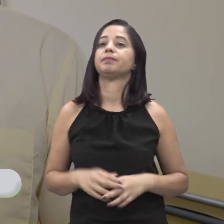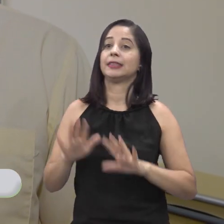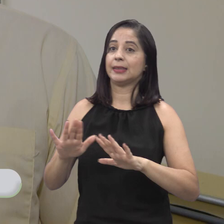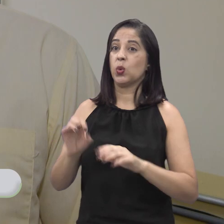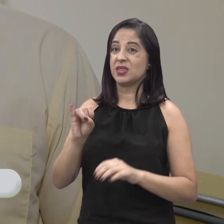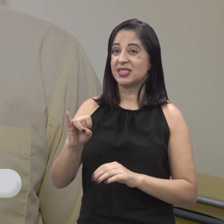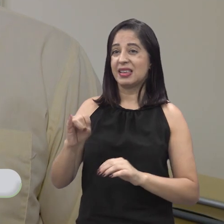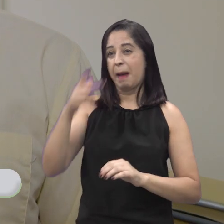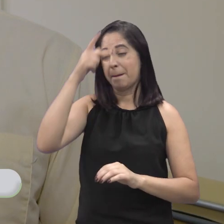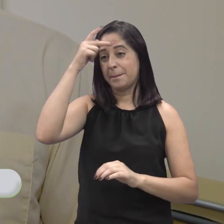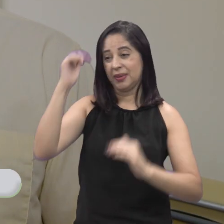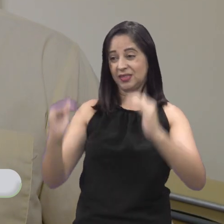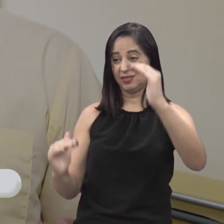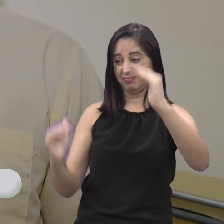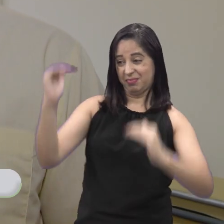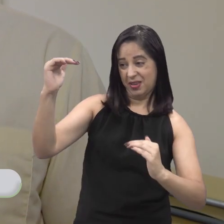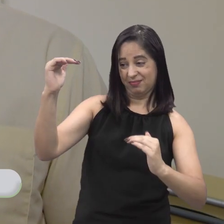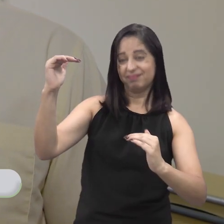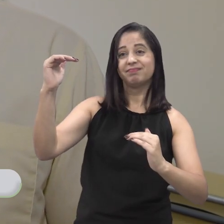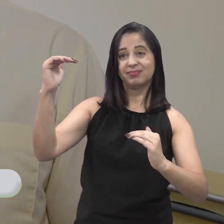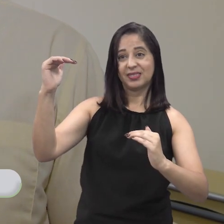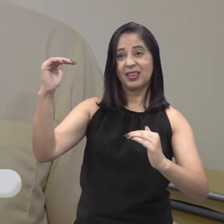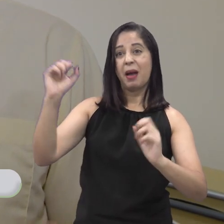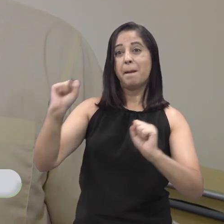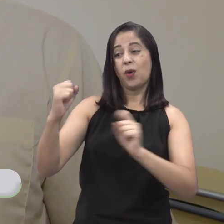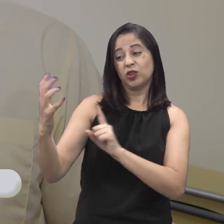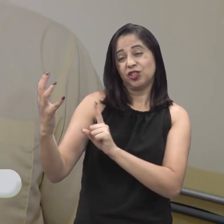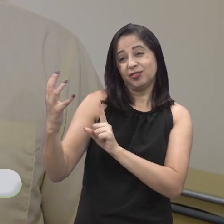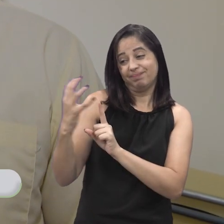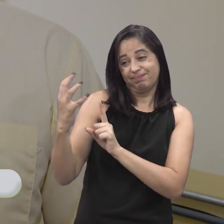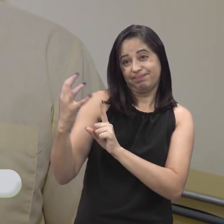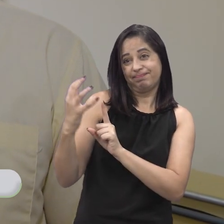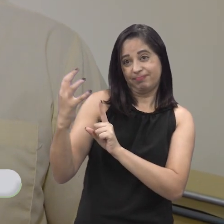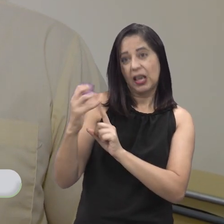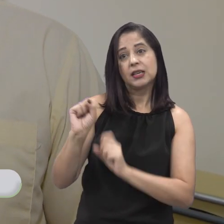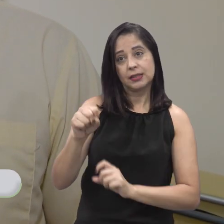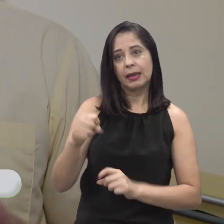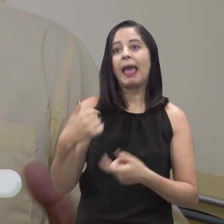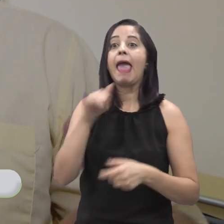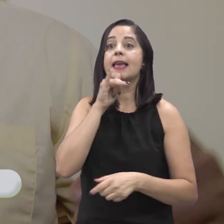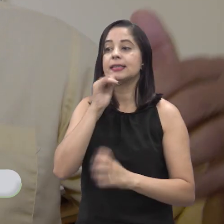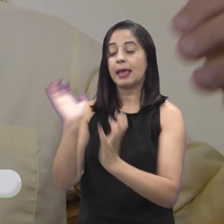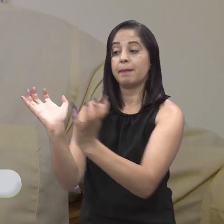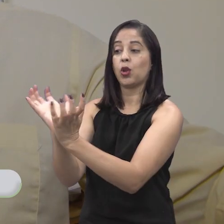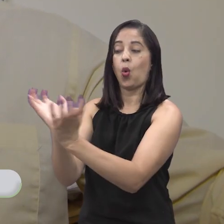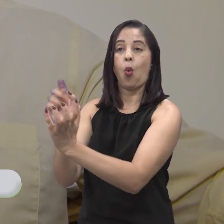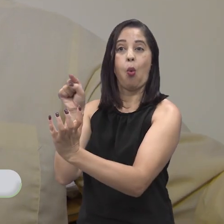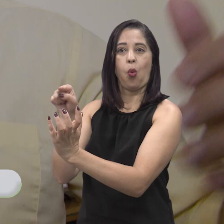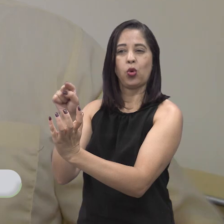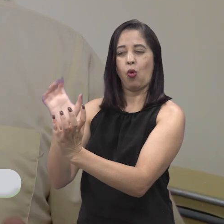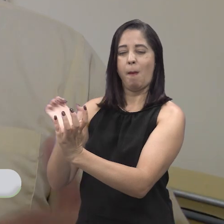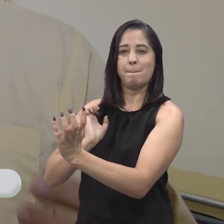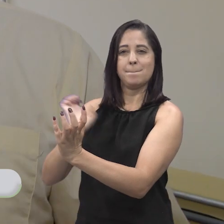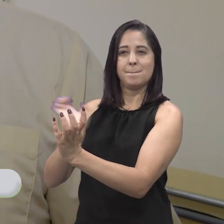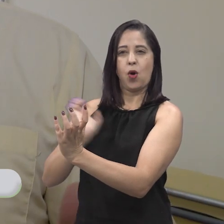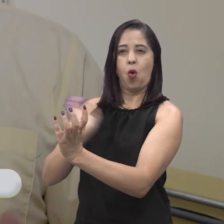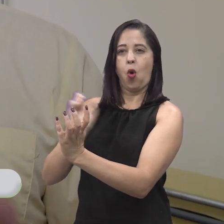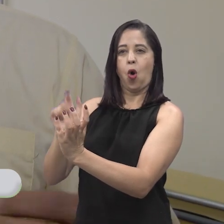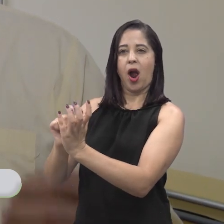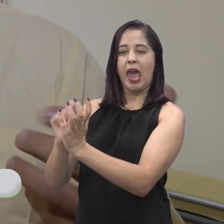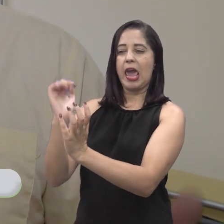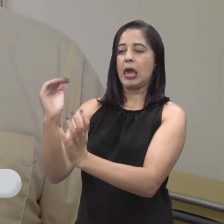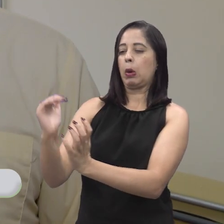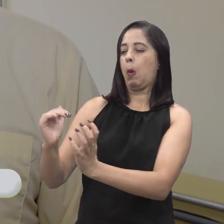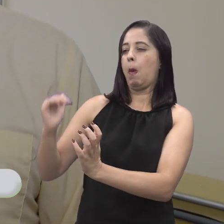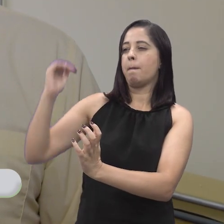desigualdade social sobre aquela estrutura que faz com que um determinado grupo social tenha uma distância de acesso